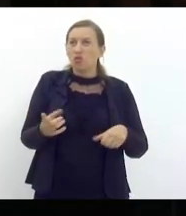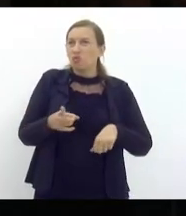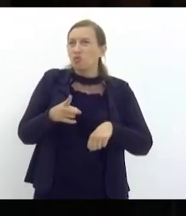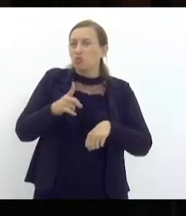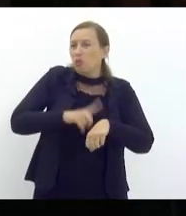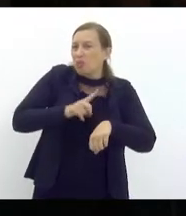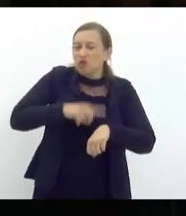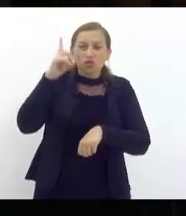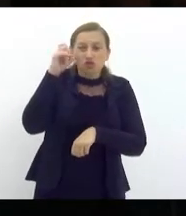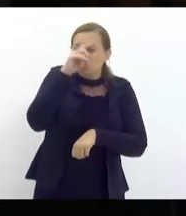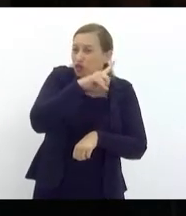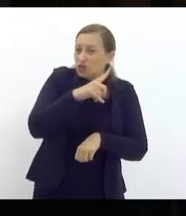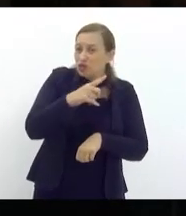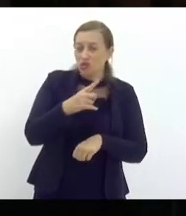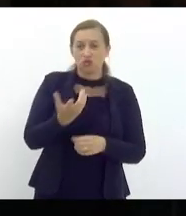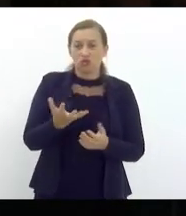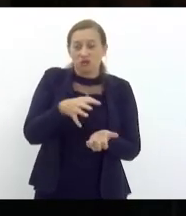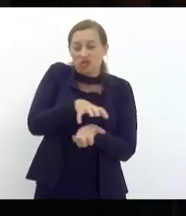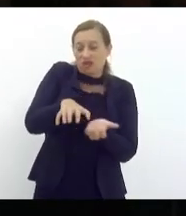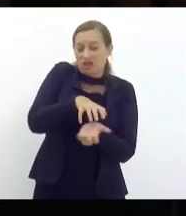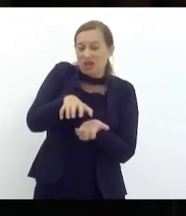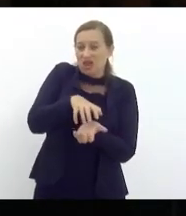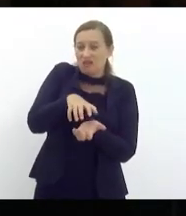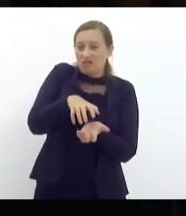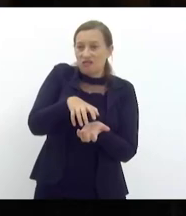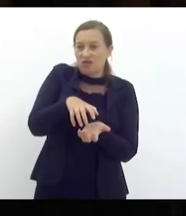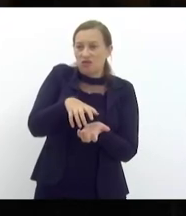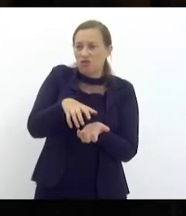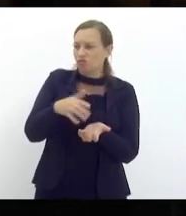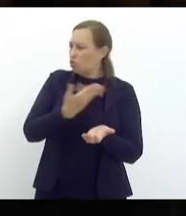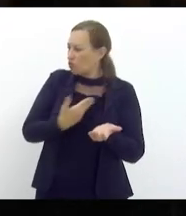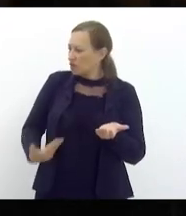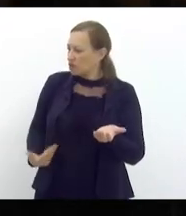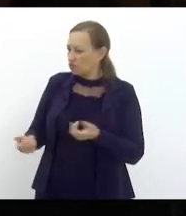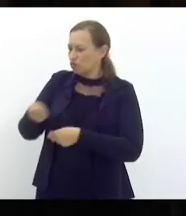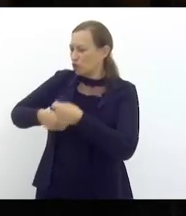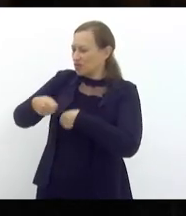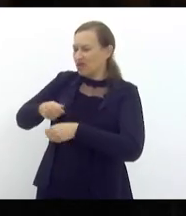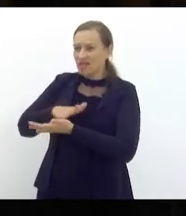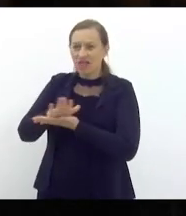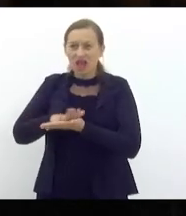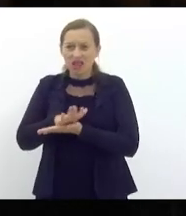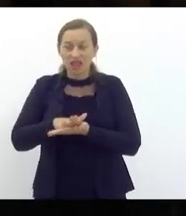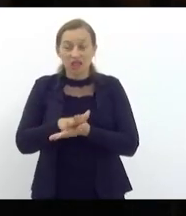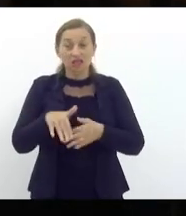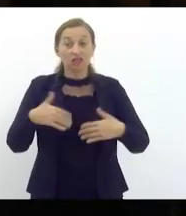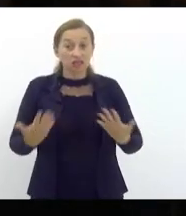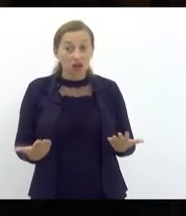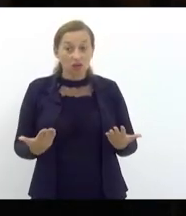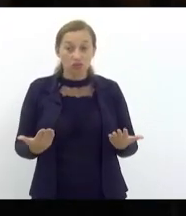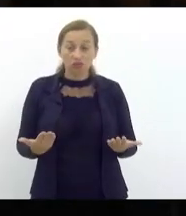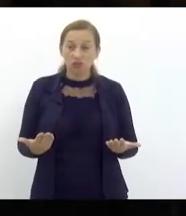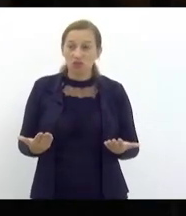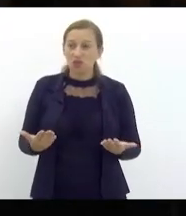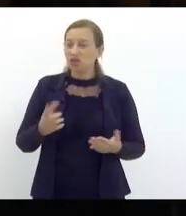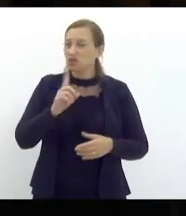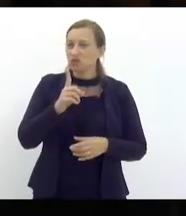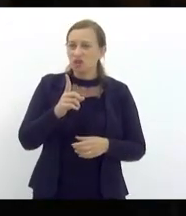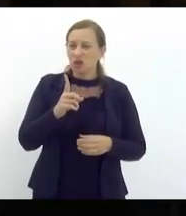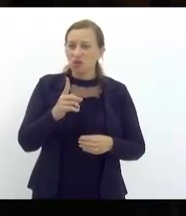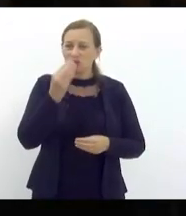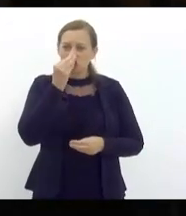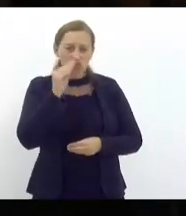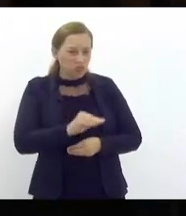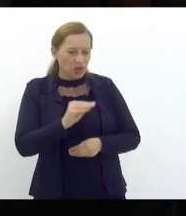Tem tomado porque o governador não quer negociar para criminalizar a greve é inadmissível Não façam isso com os trabalhadores da educação